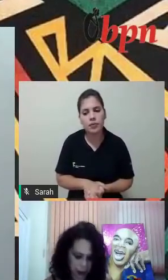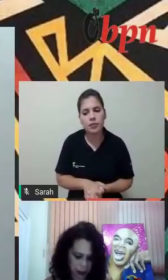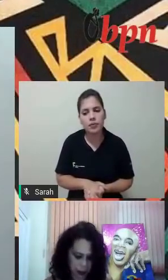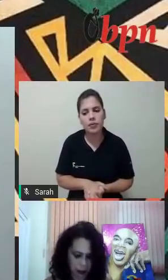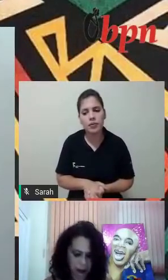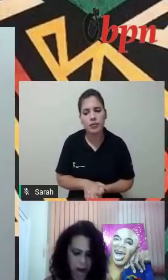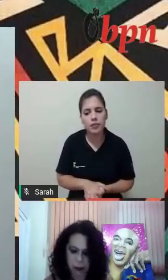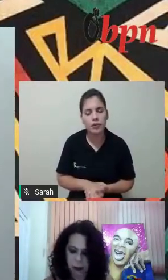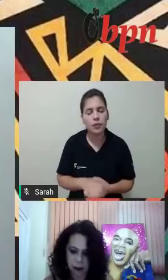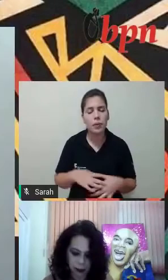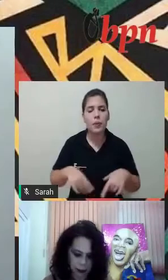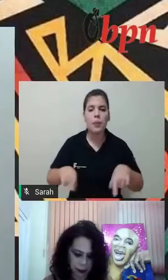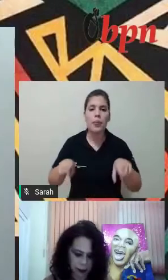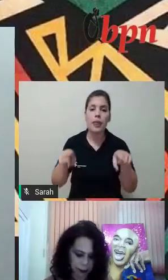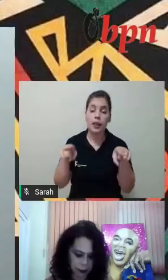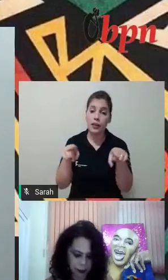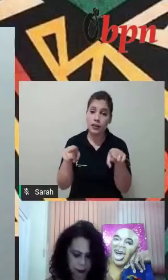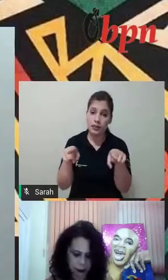pensando justamente